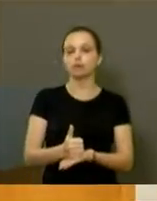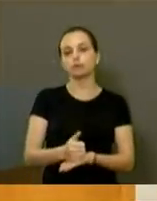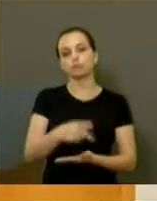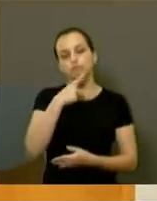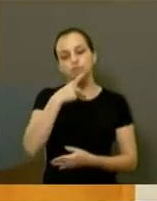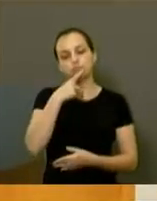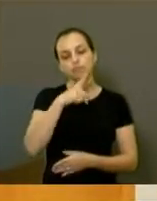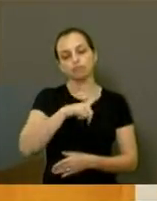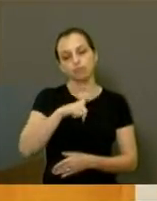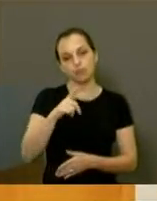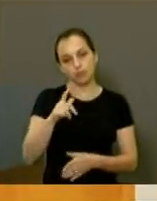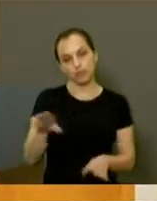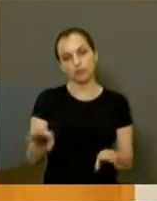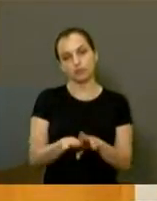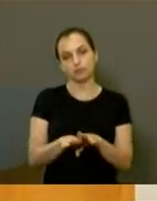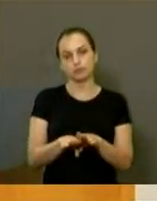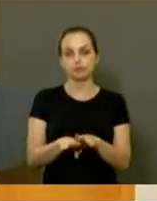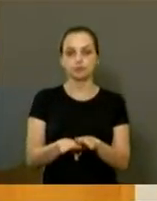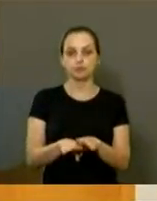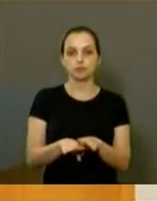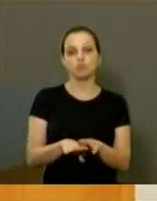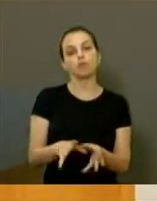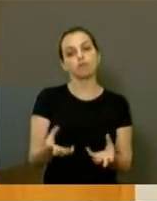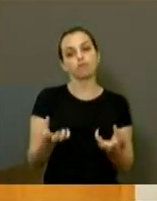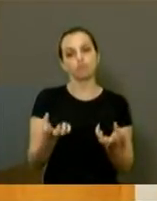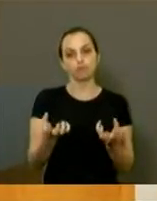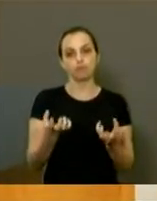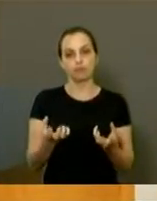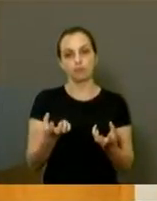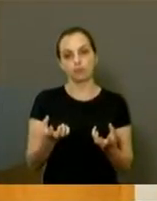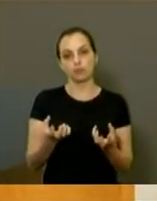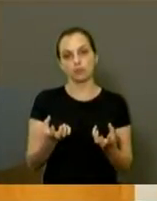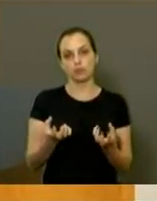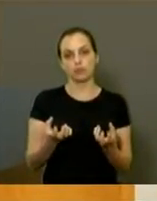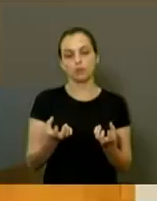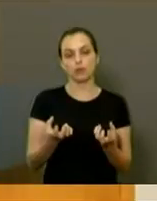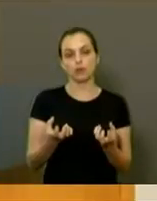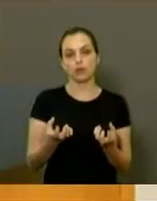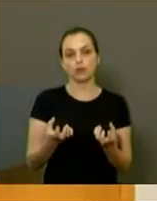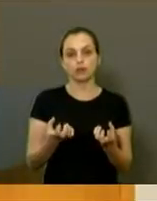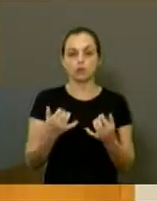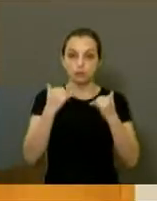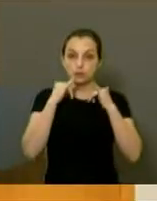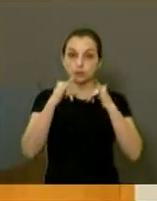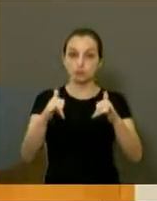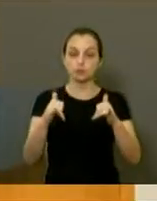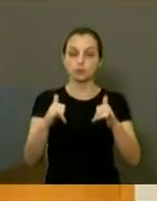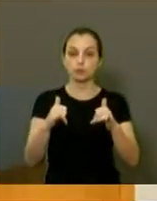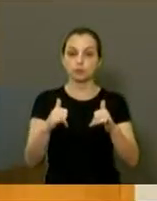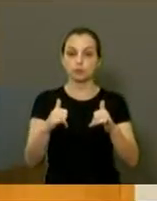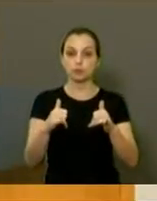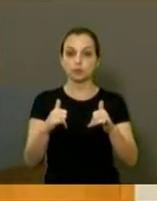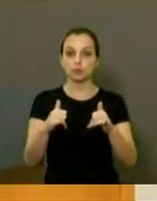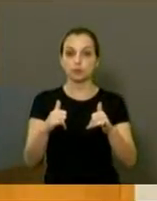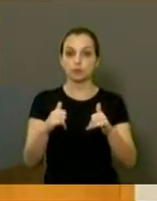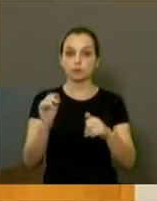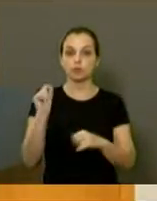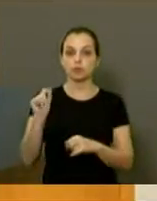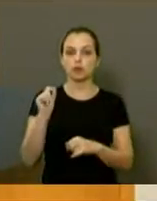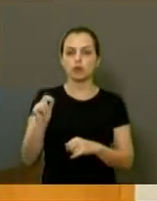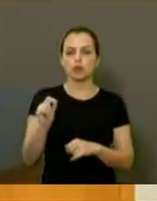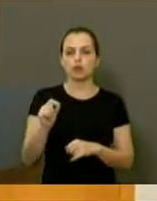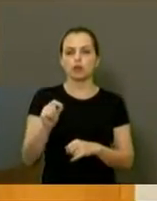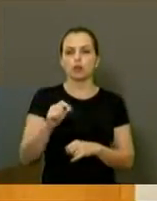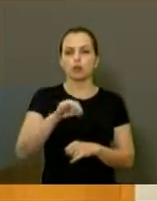têm também. Eu queria falar um pouquinho sobre a questão da operação que a PM